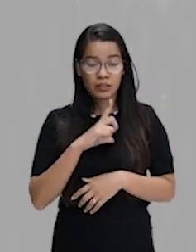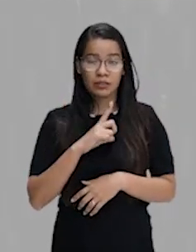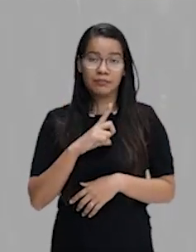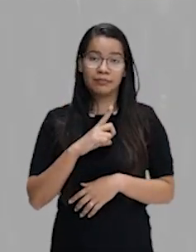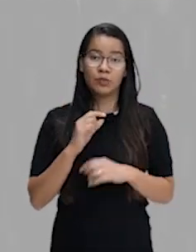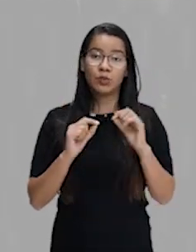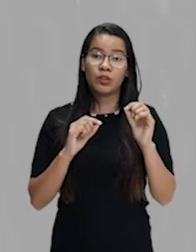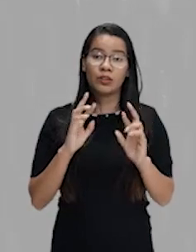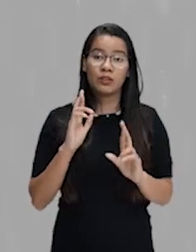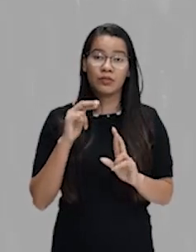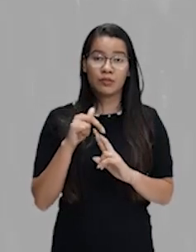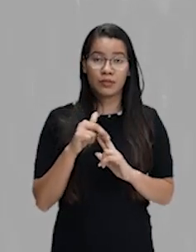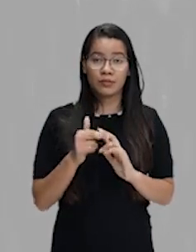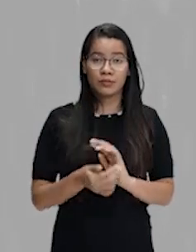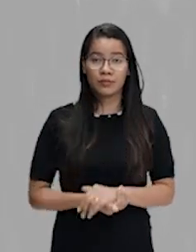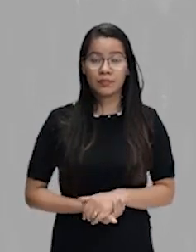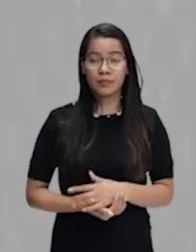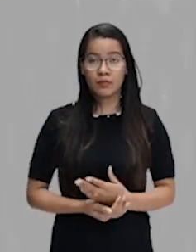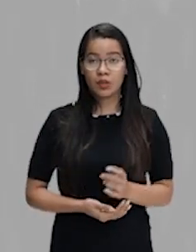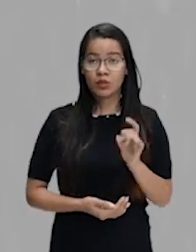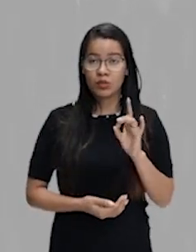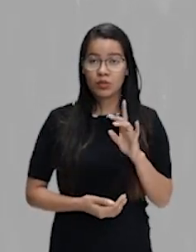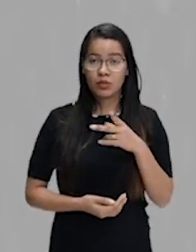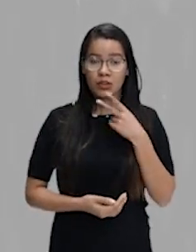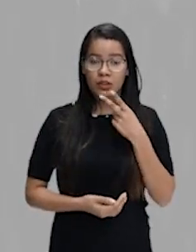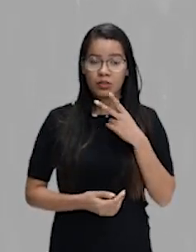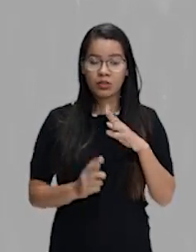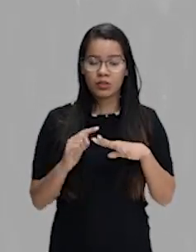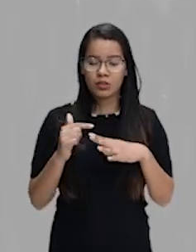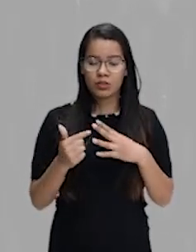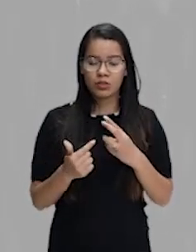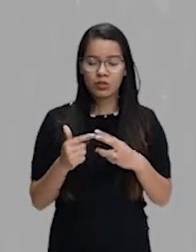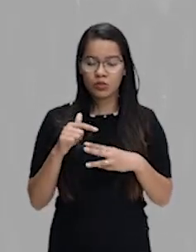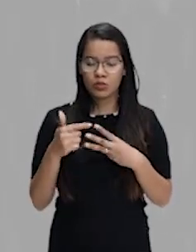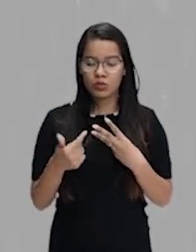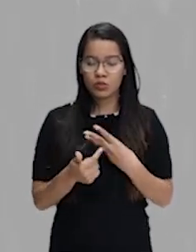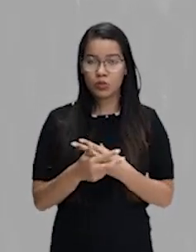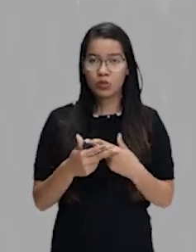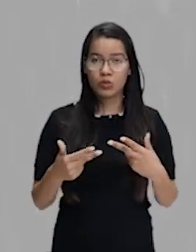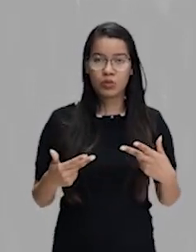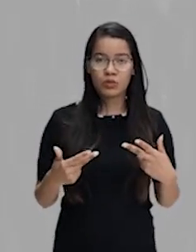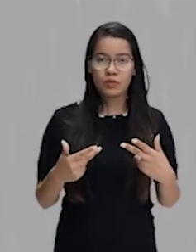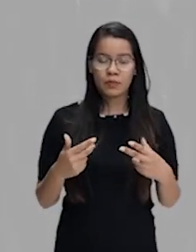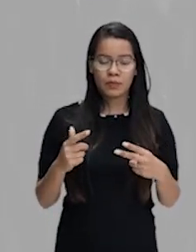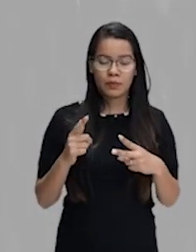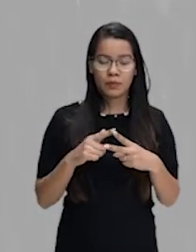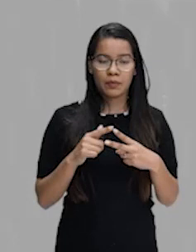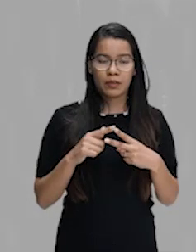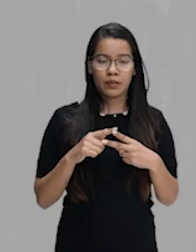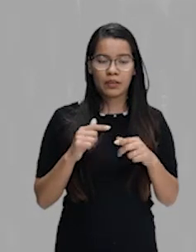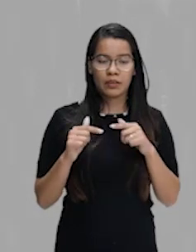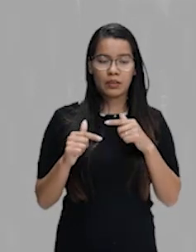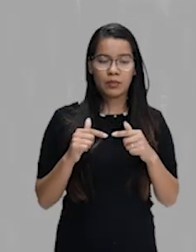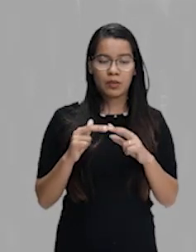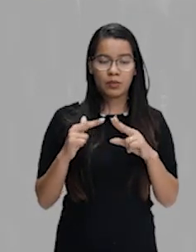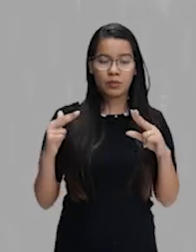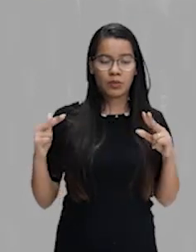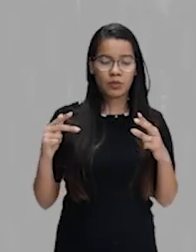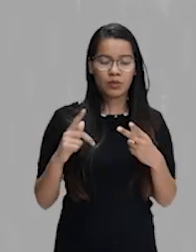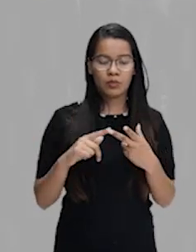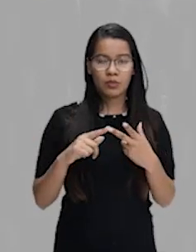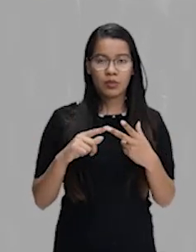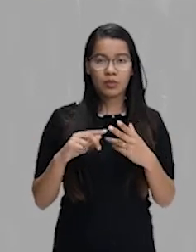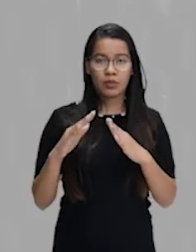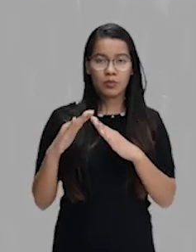que ele se refere. Olha só, por enquanto eu falei para ti de 3 coisas, não vai se perder. Eu falei de trabalho remoto, falei de